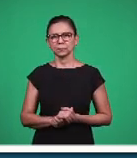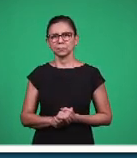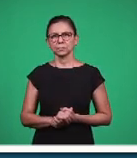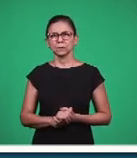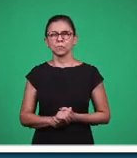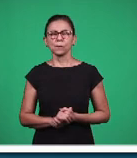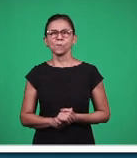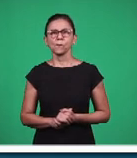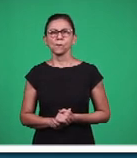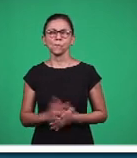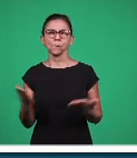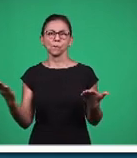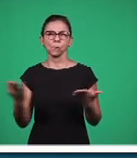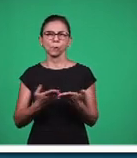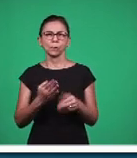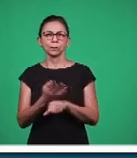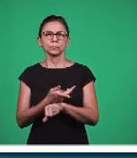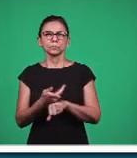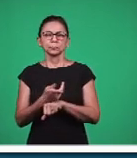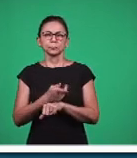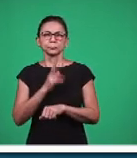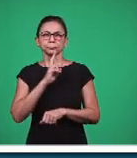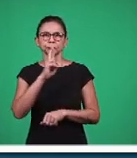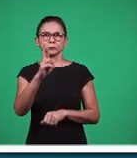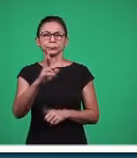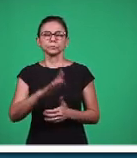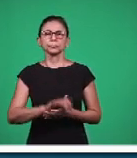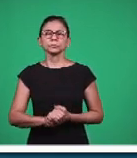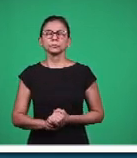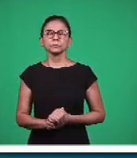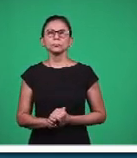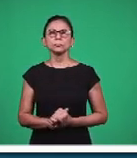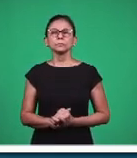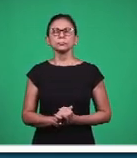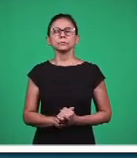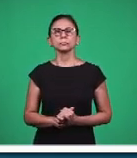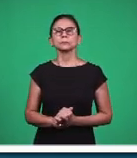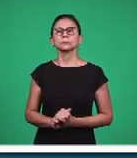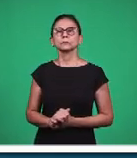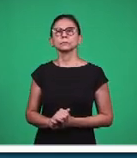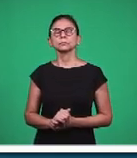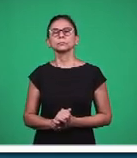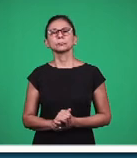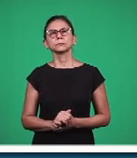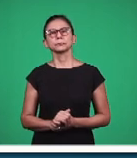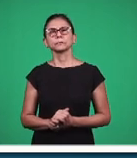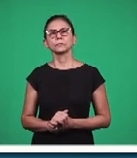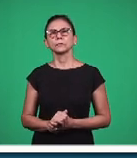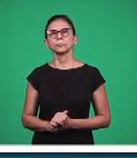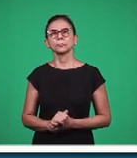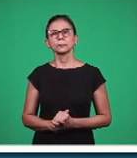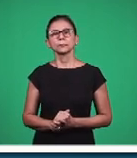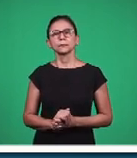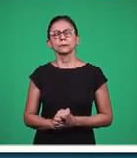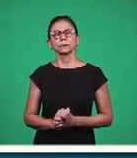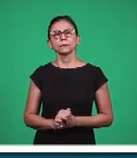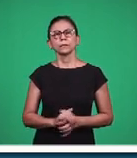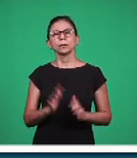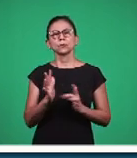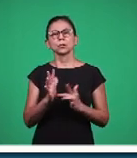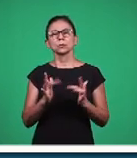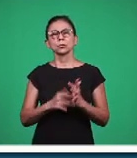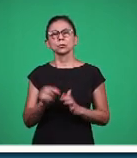a resposta. Os irmãos agora. devem identificar, então, qual a expressão que Jesus usou para advertir a igreja